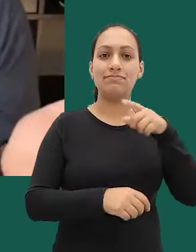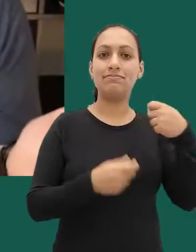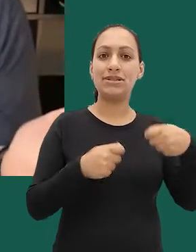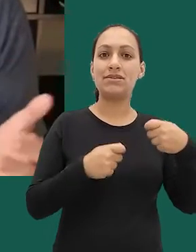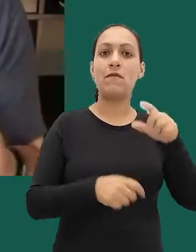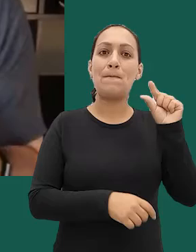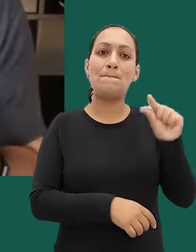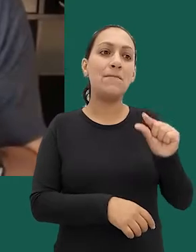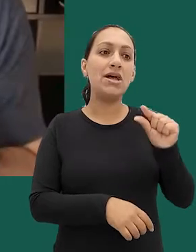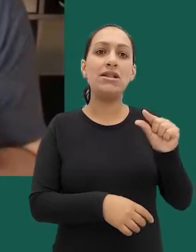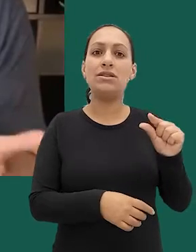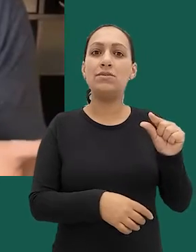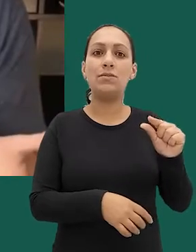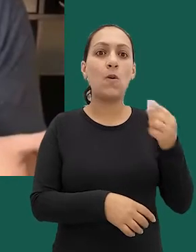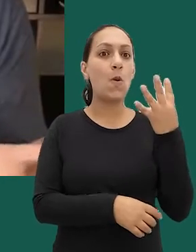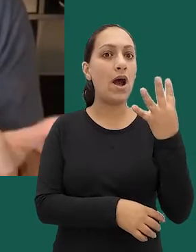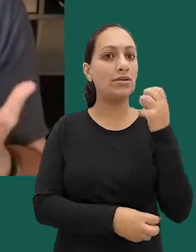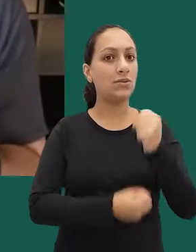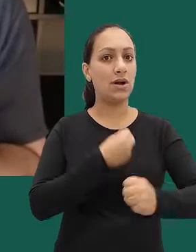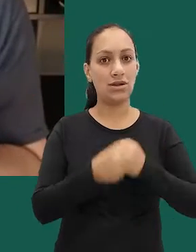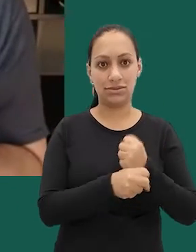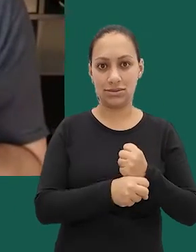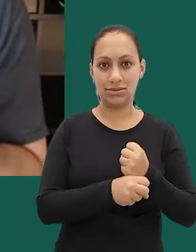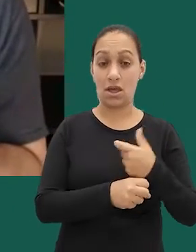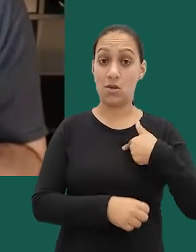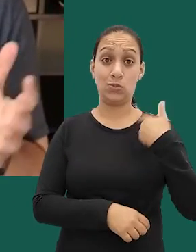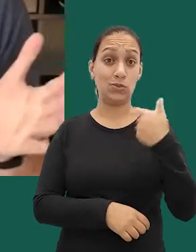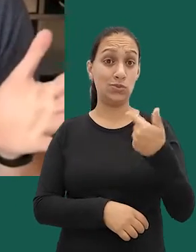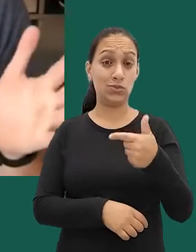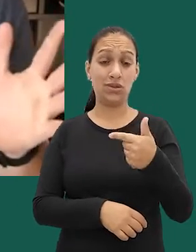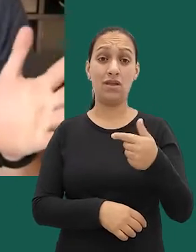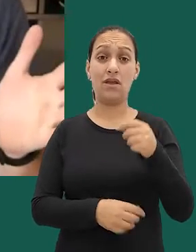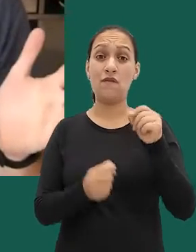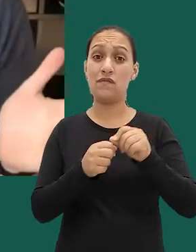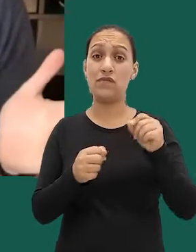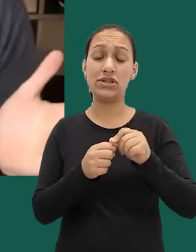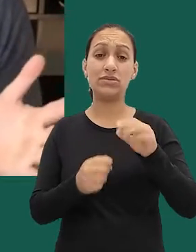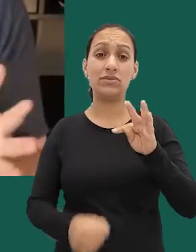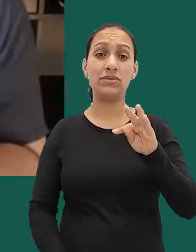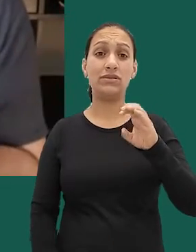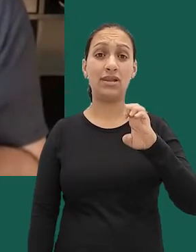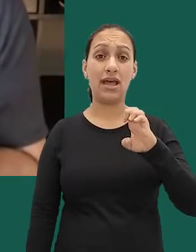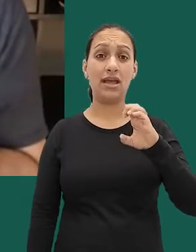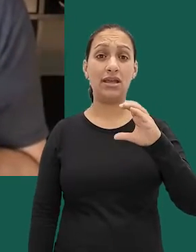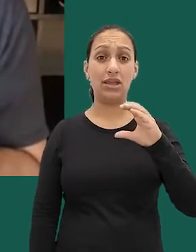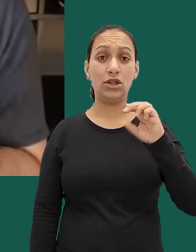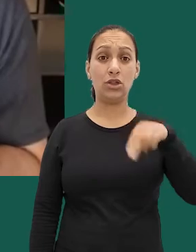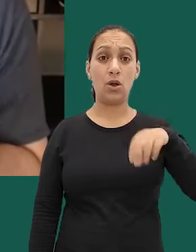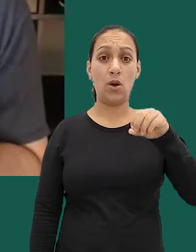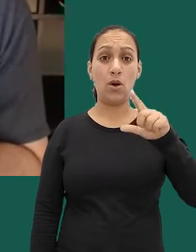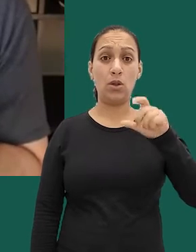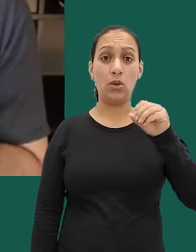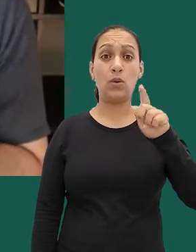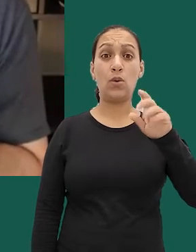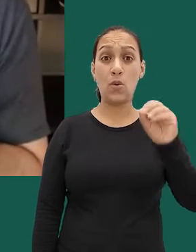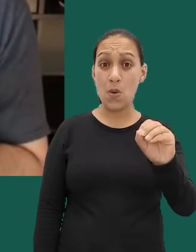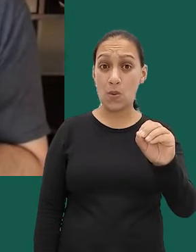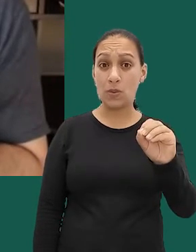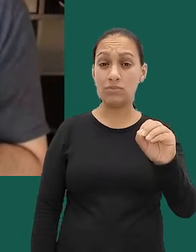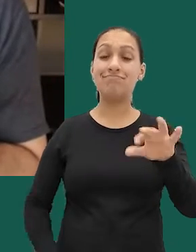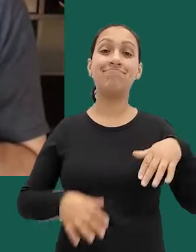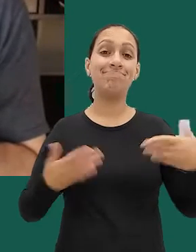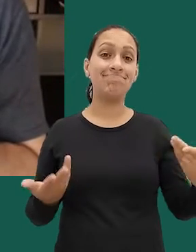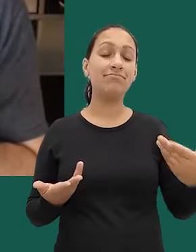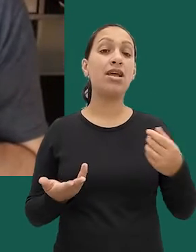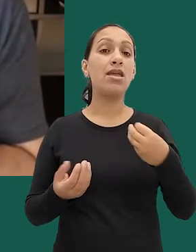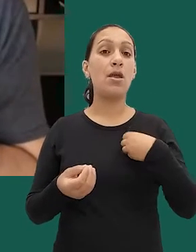anos, bachelor degree e tudo mais, e eu não tinha isso. Eu fiz um tecnólogo, mas era comparável. E da mesma forma dos links que eu